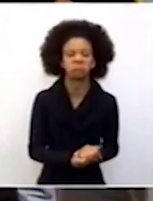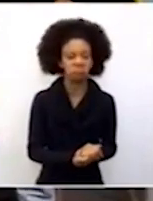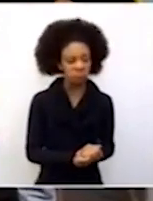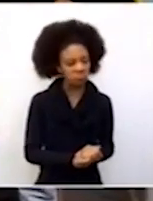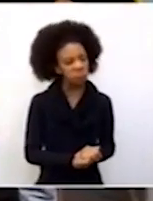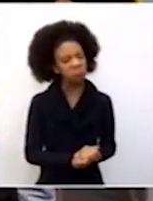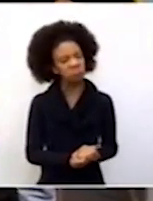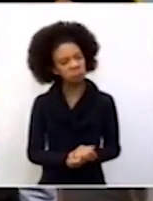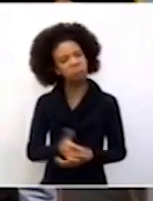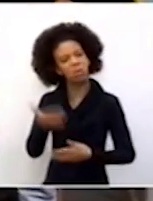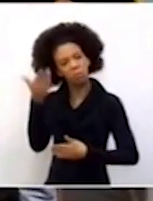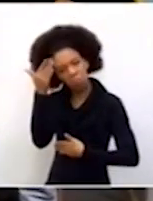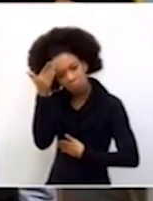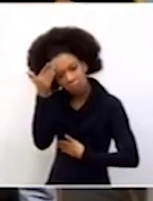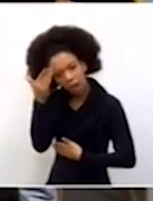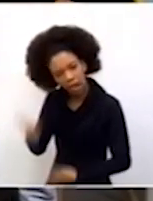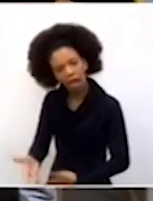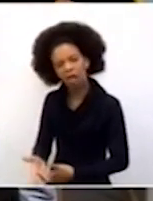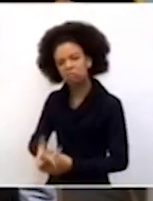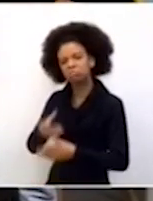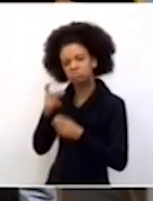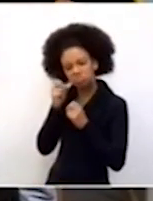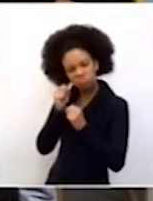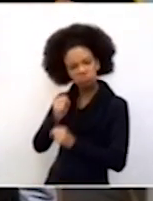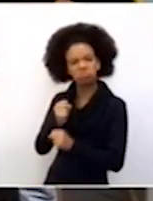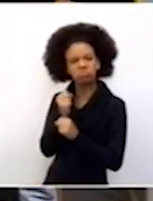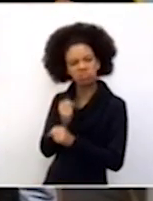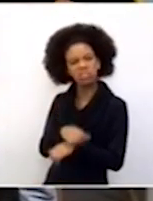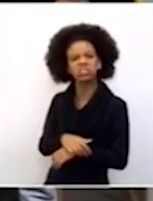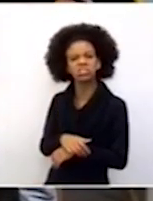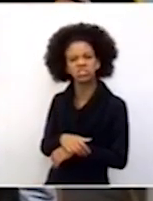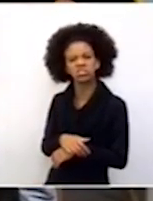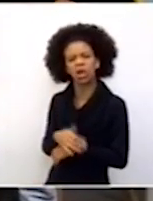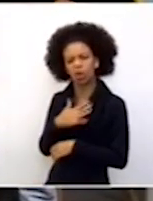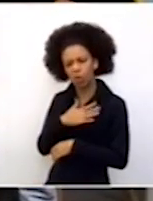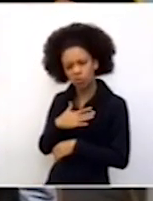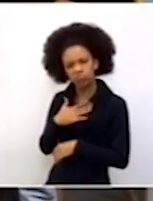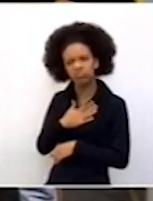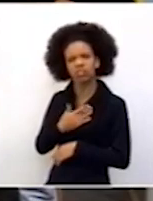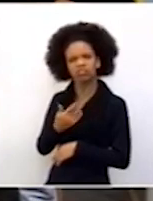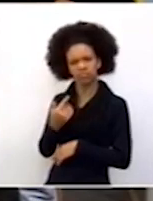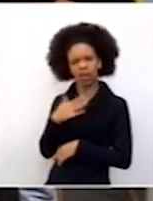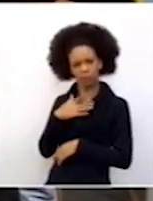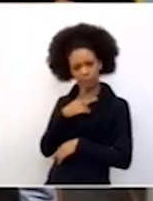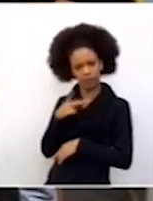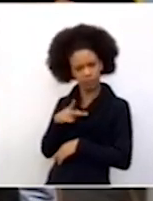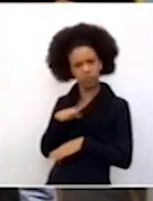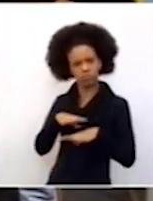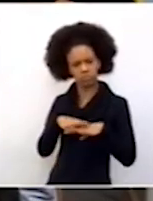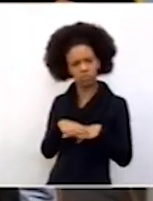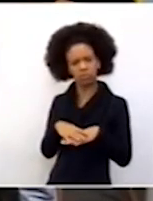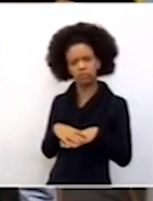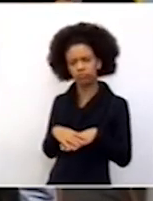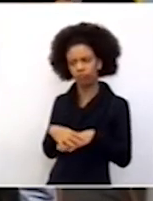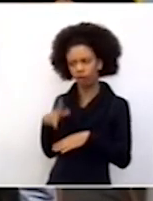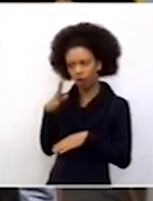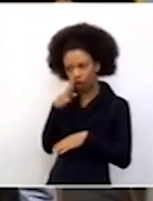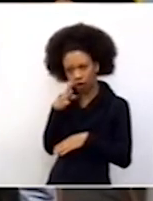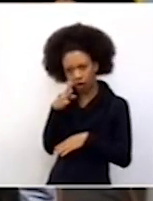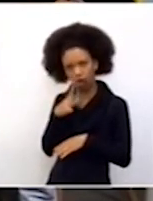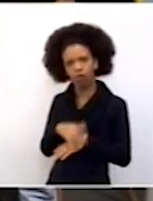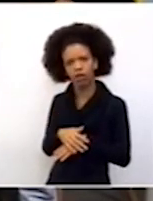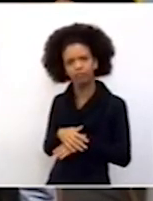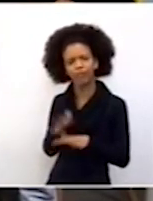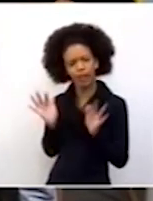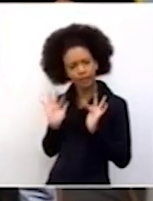tá bem enriquecido essa... Muito. Nossa, gostei, né? Eu como professor de matemática, né? Fiquei assim,